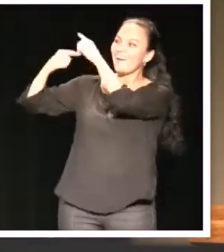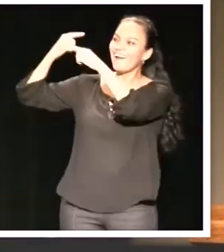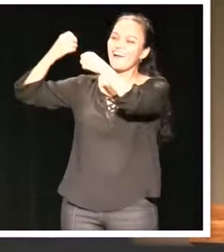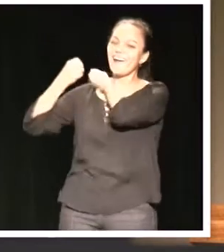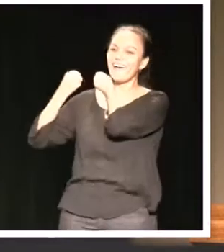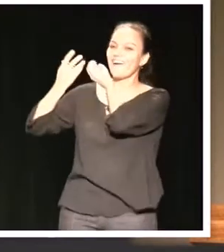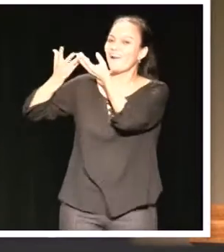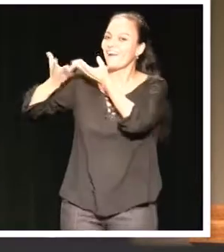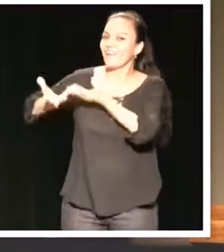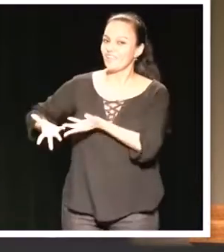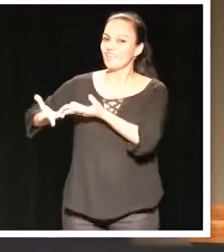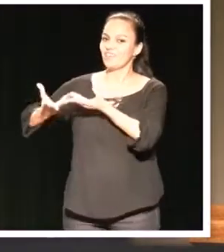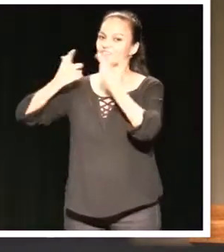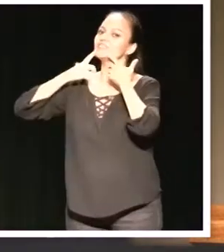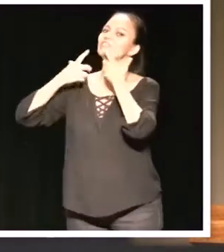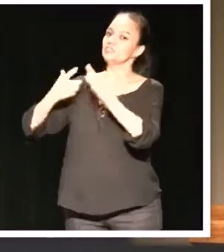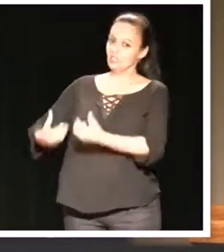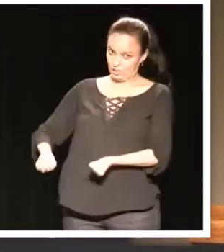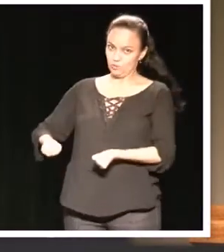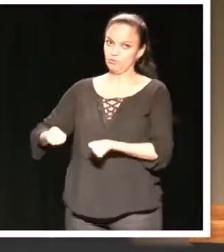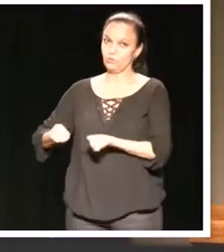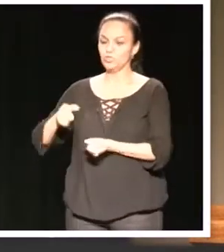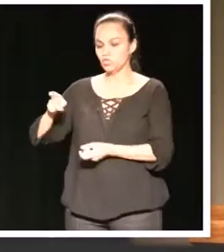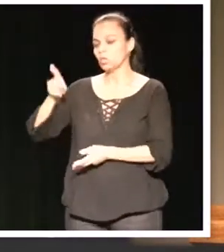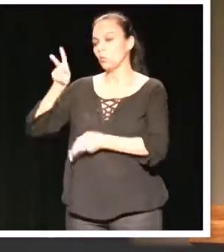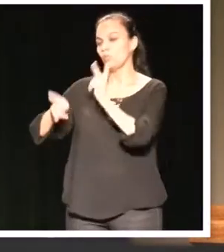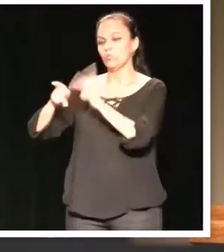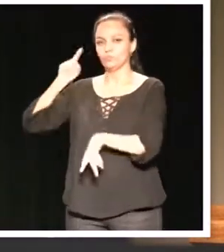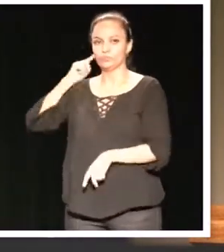o povo surdo, no caso.